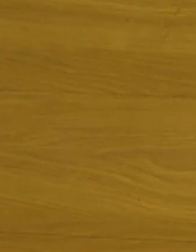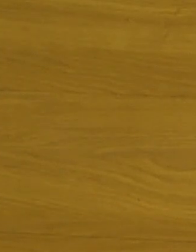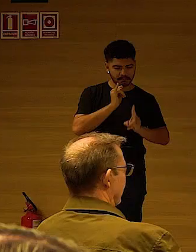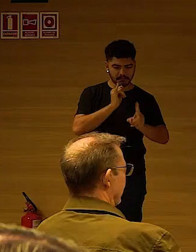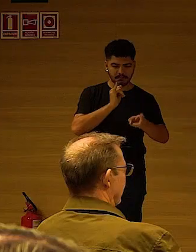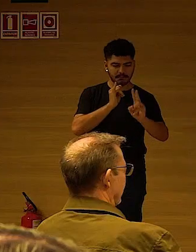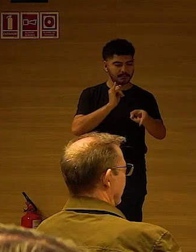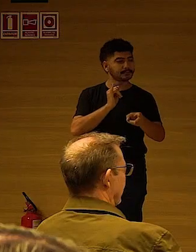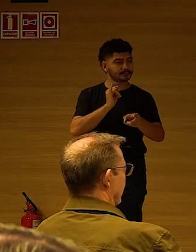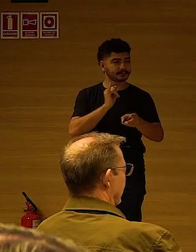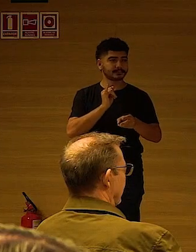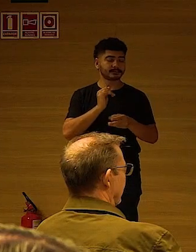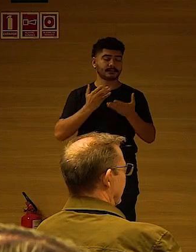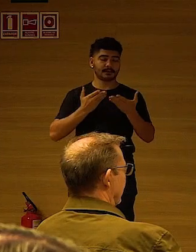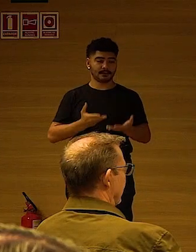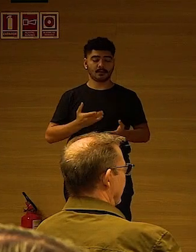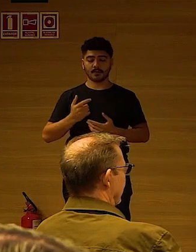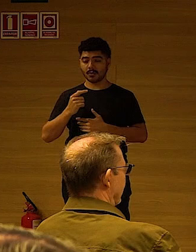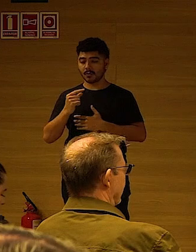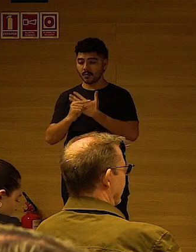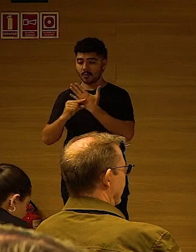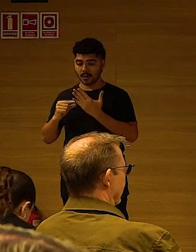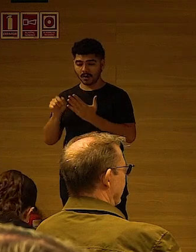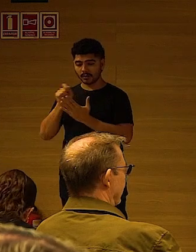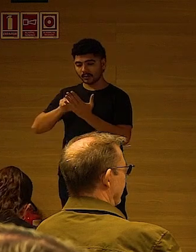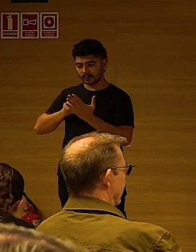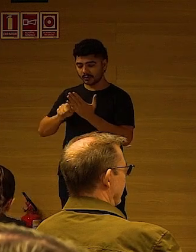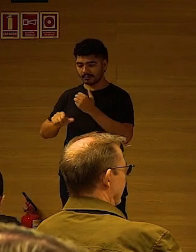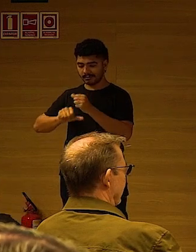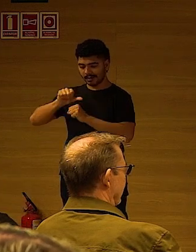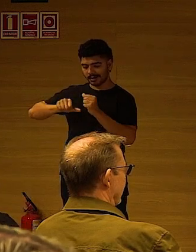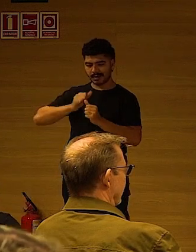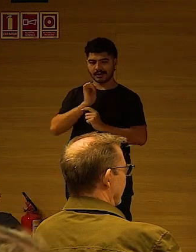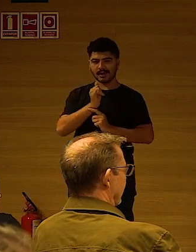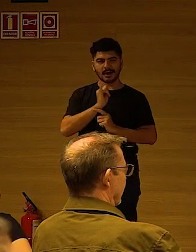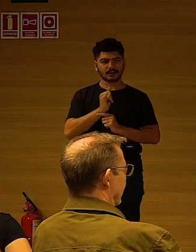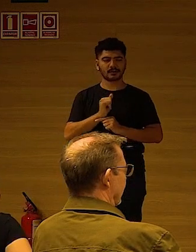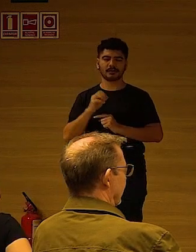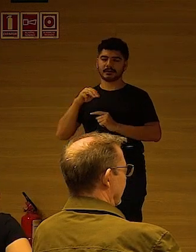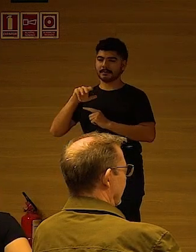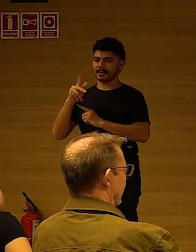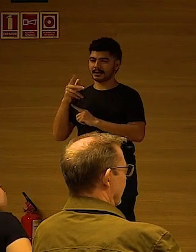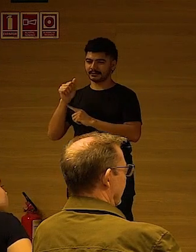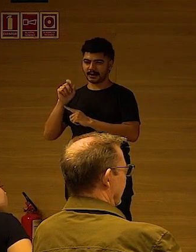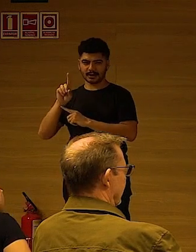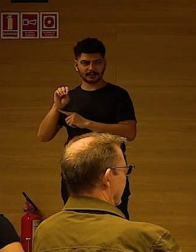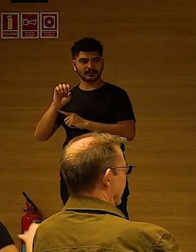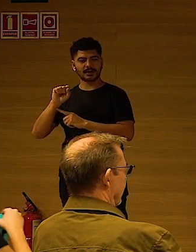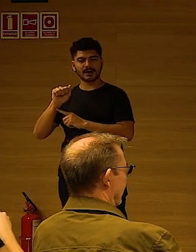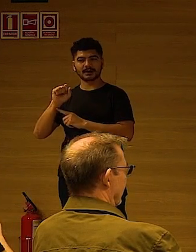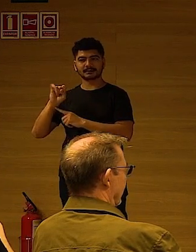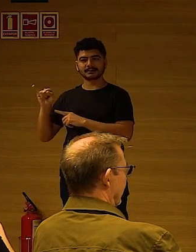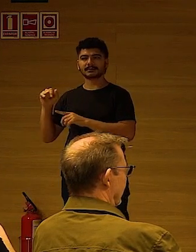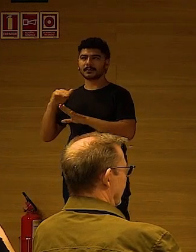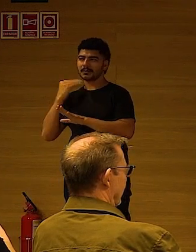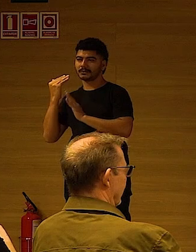continua. Então, o autor se eterniza em um narrador. Quer dizer, o Machado de Assis está morto. Tá? Mas o